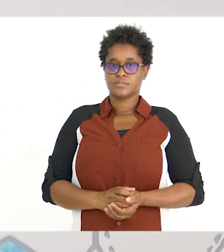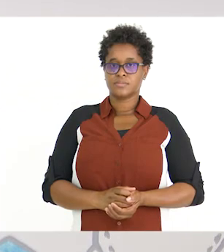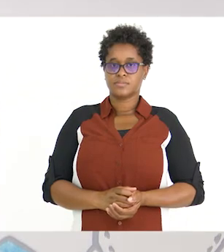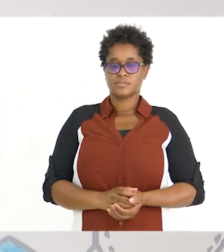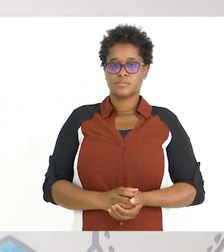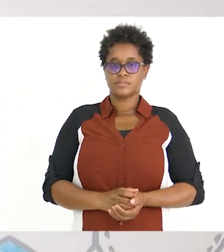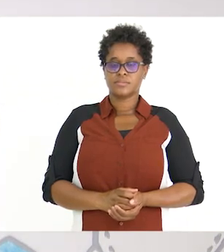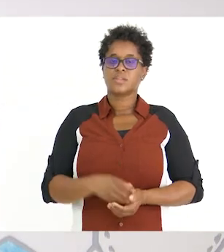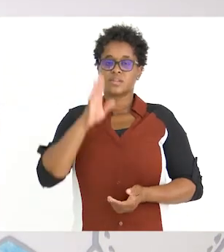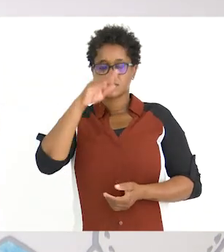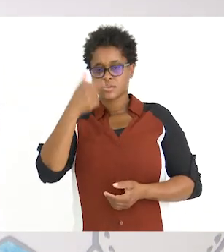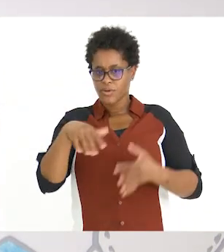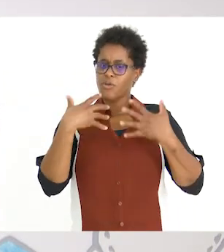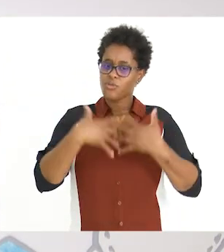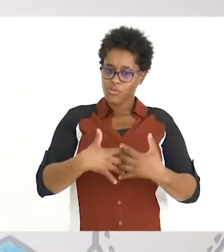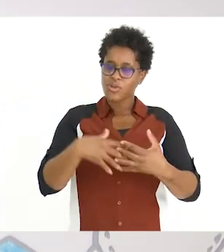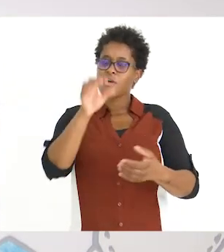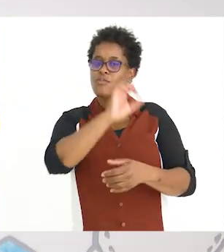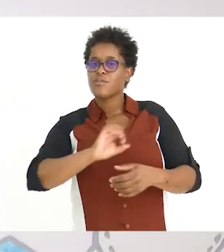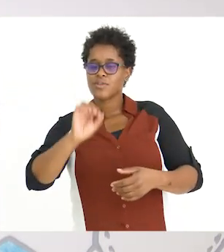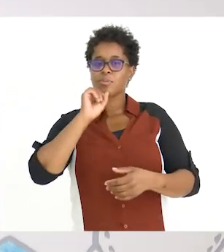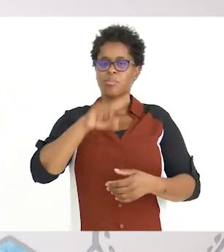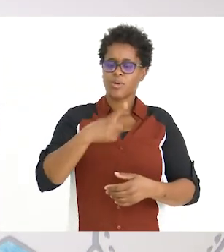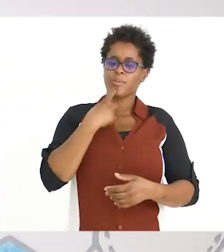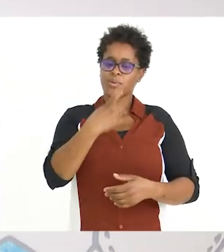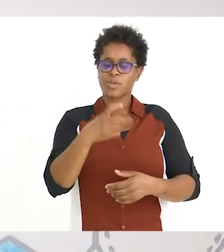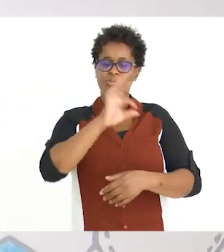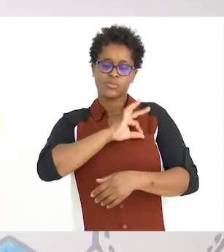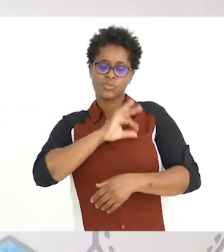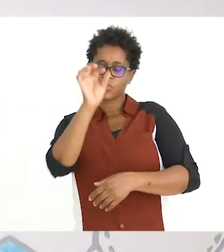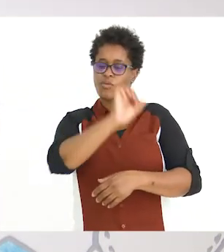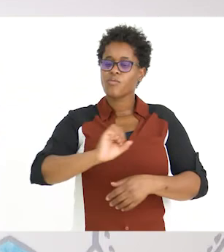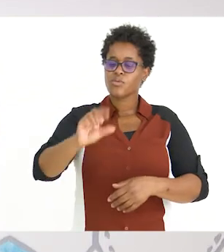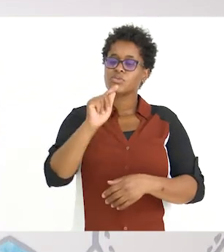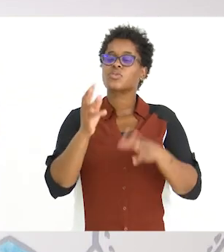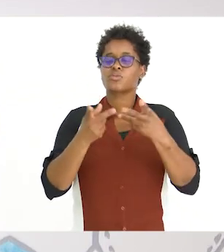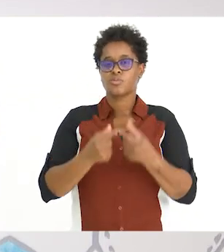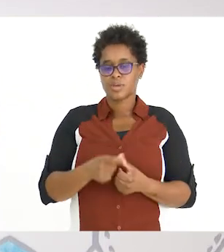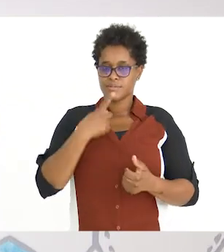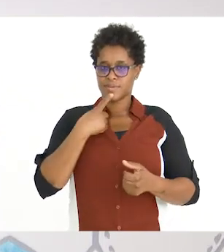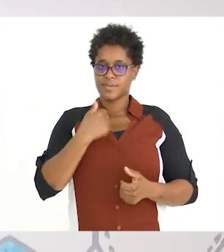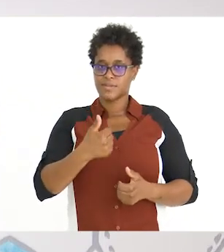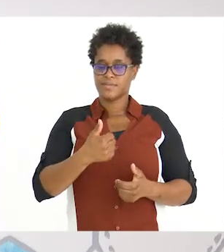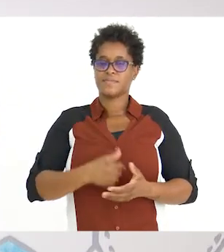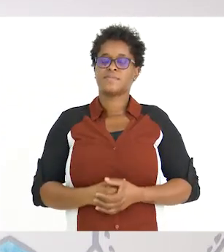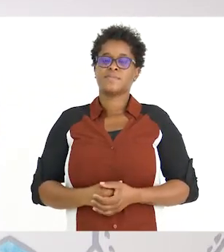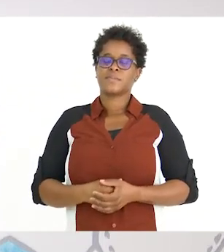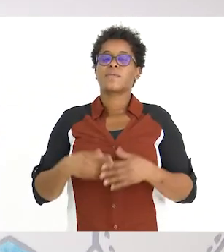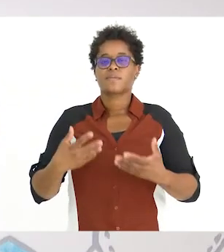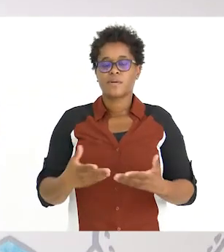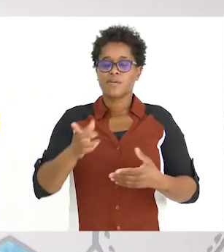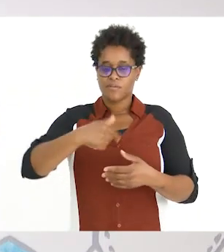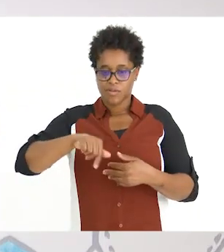Se tiverem dúvidas, vocês podem perguntar aos vossos professores de economia, certo? Então,